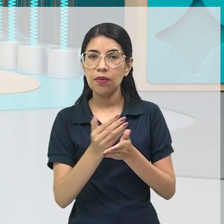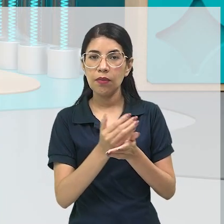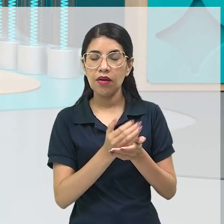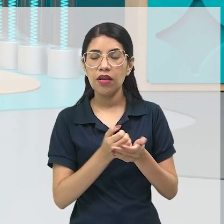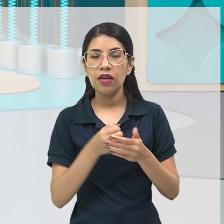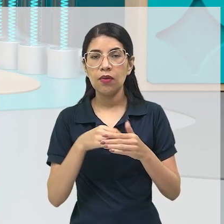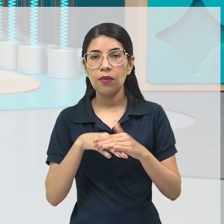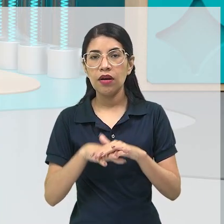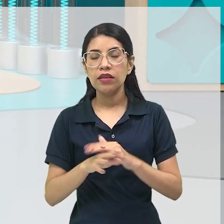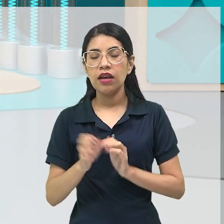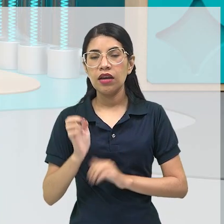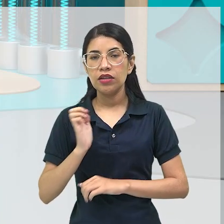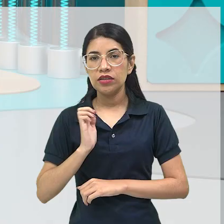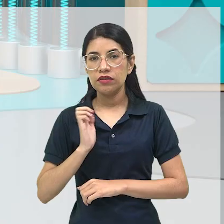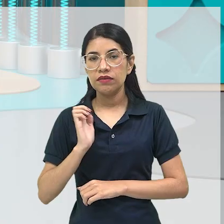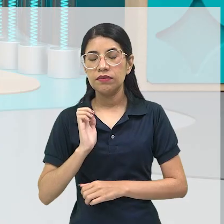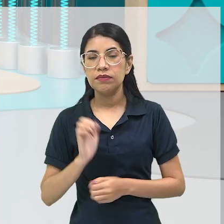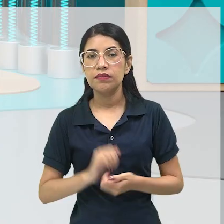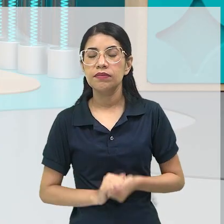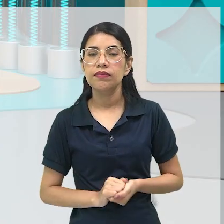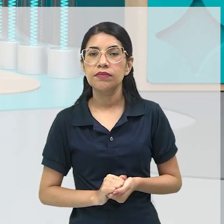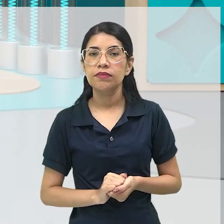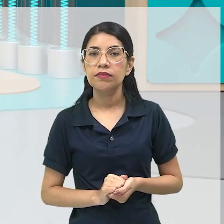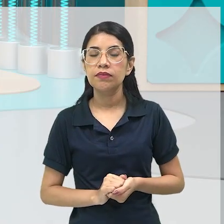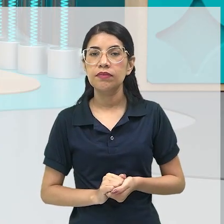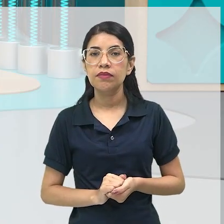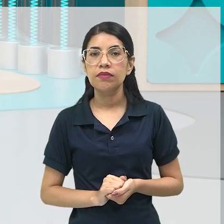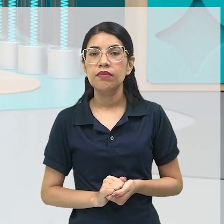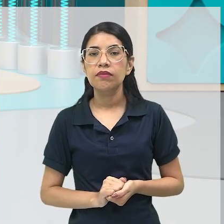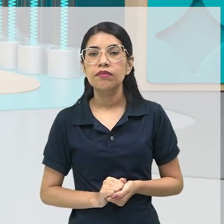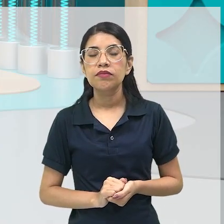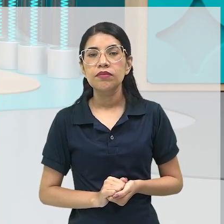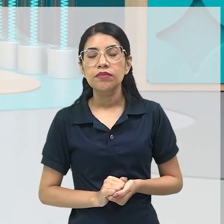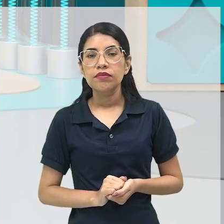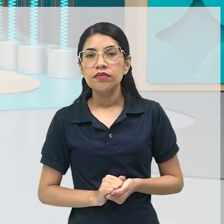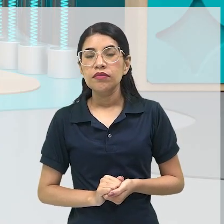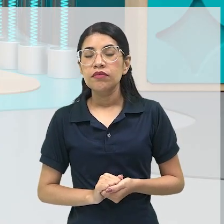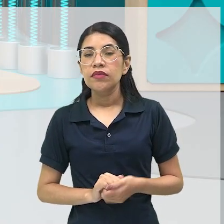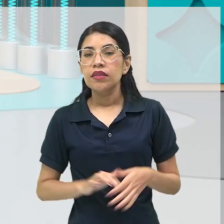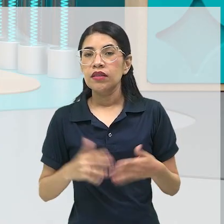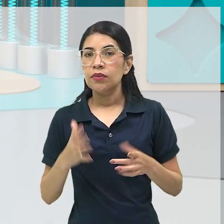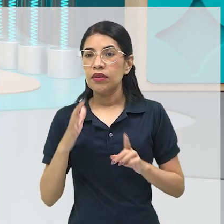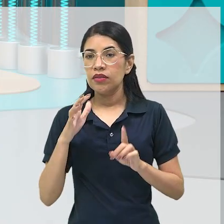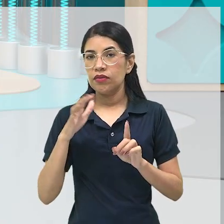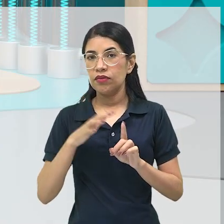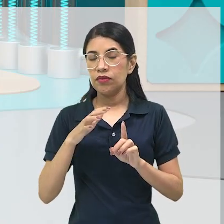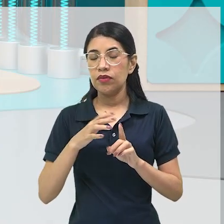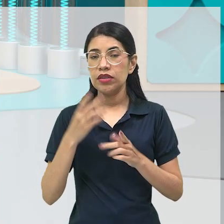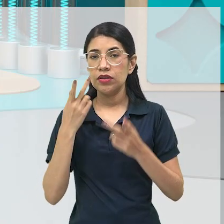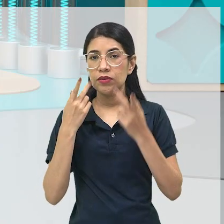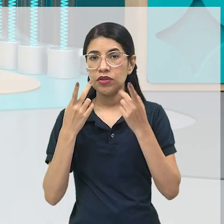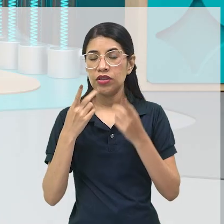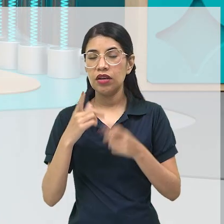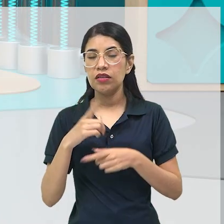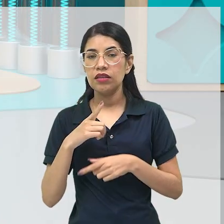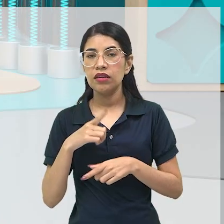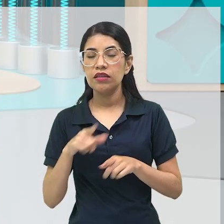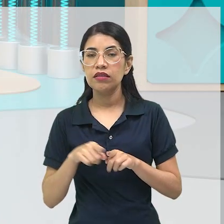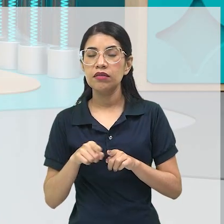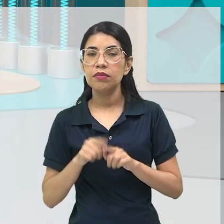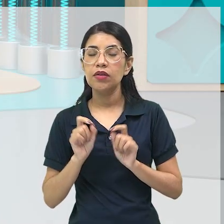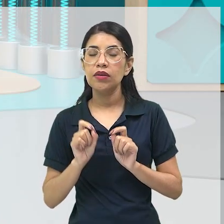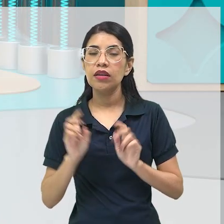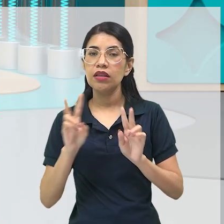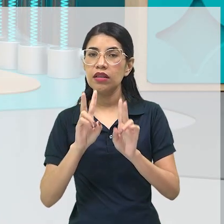e riquezas. Então, quando falamos dessa influência no teatro, é porque vão vir